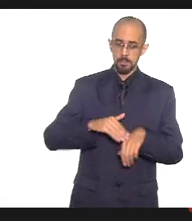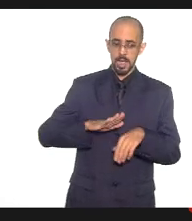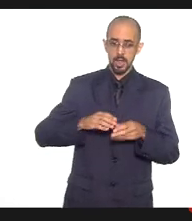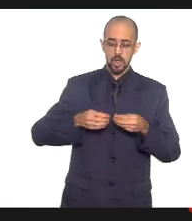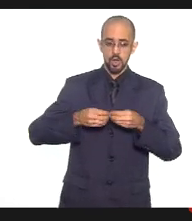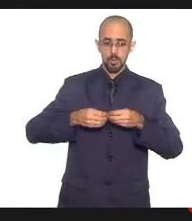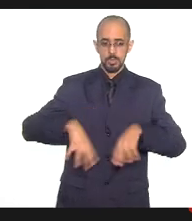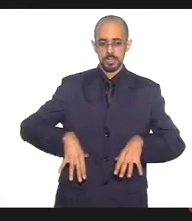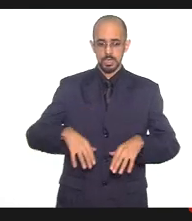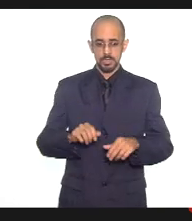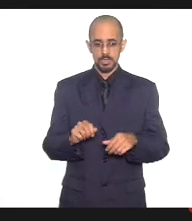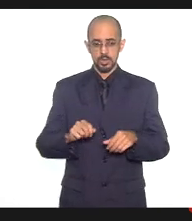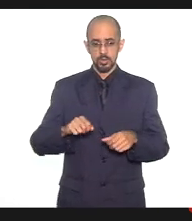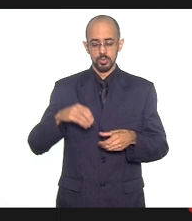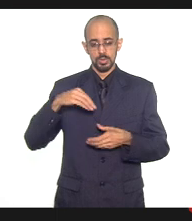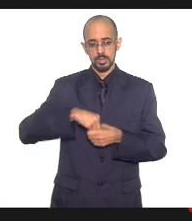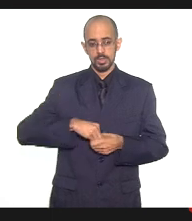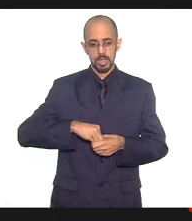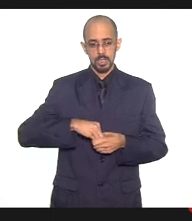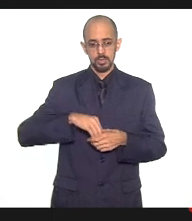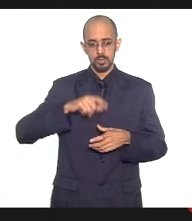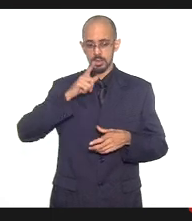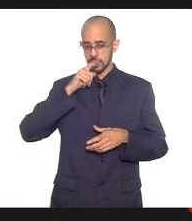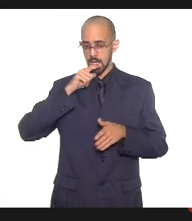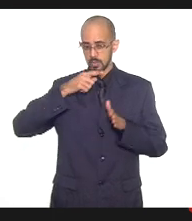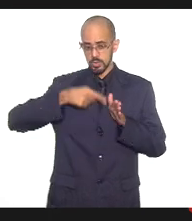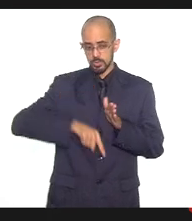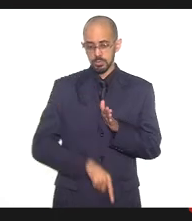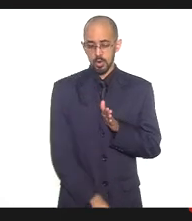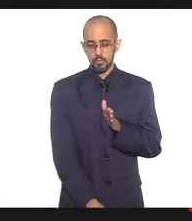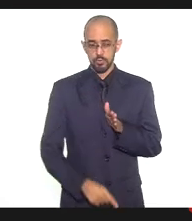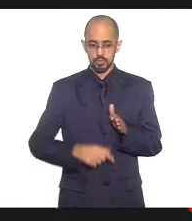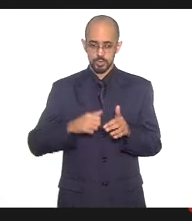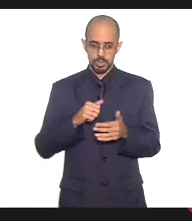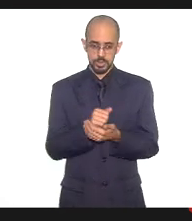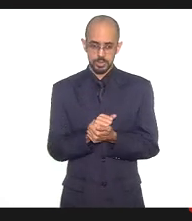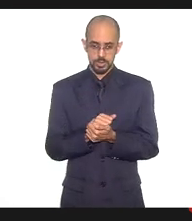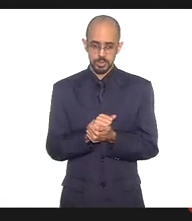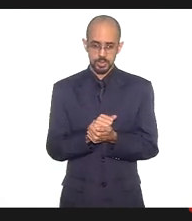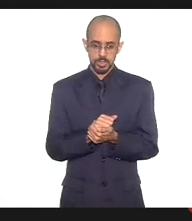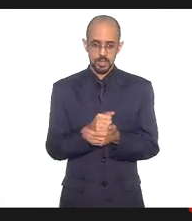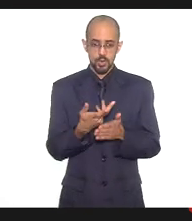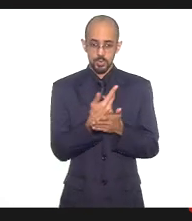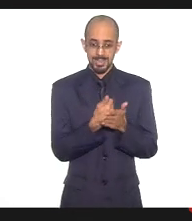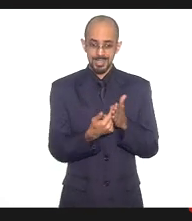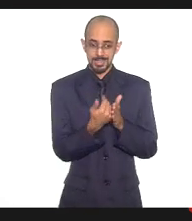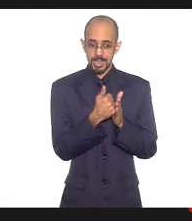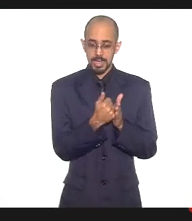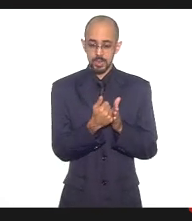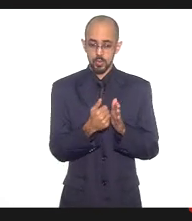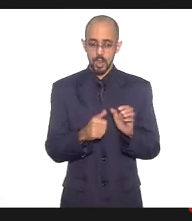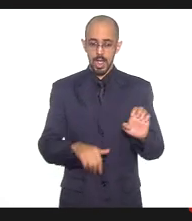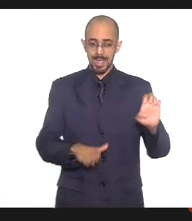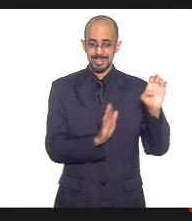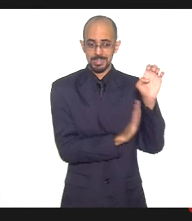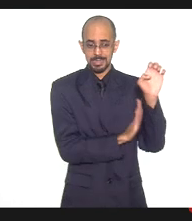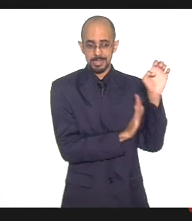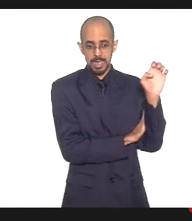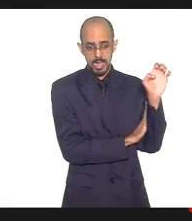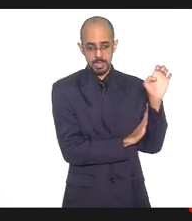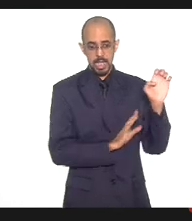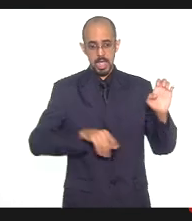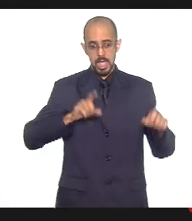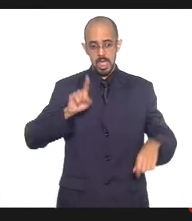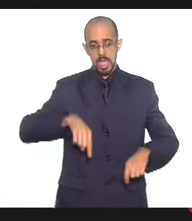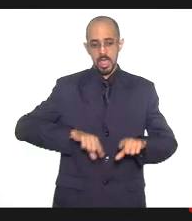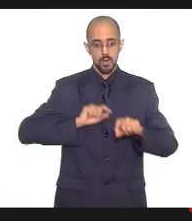têm dentro do universo de águas profundas a nível mundial. O desenho à esquerda mostra a estimativa de volumes